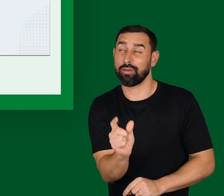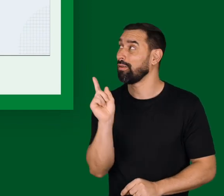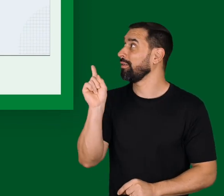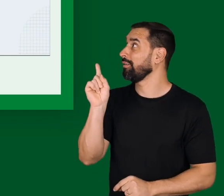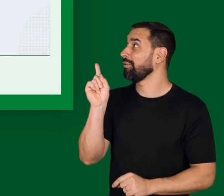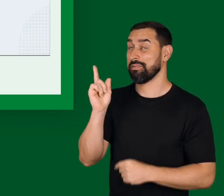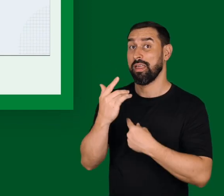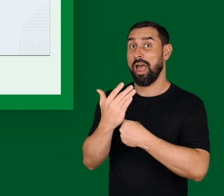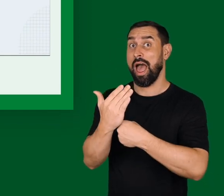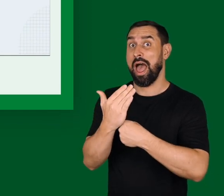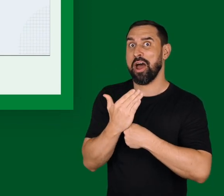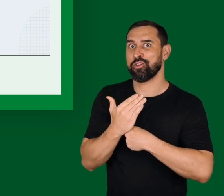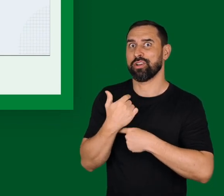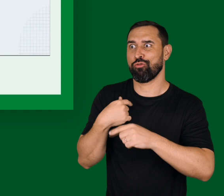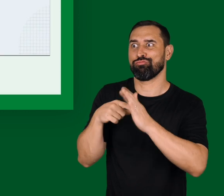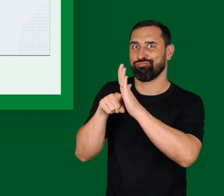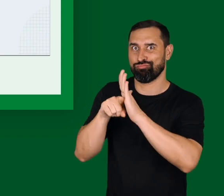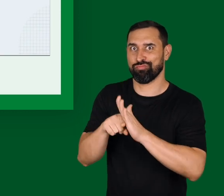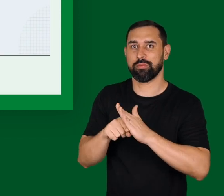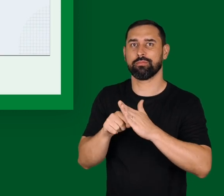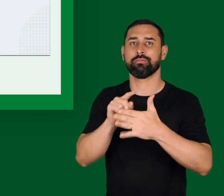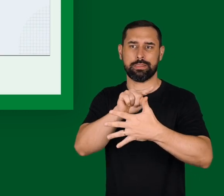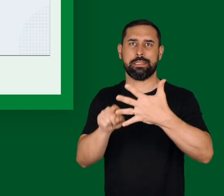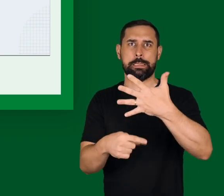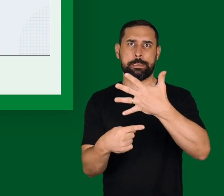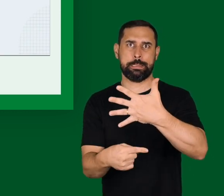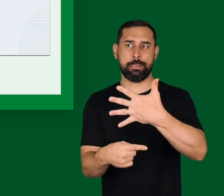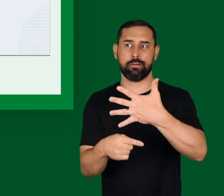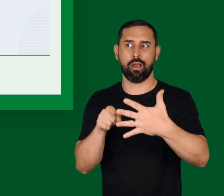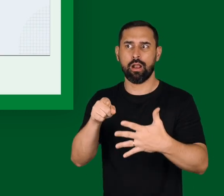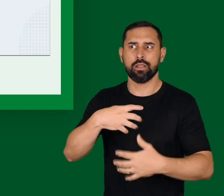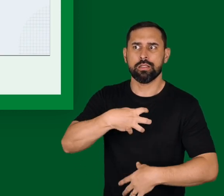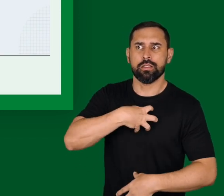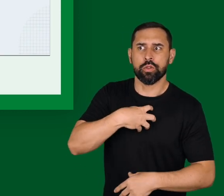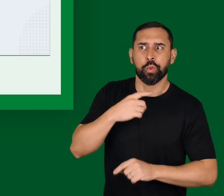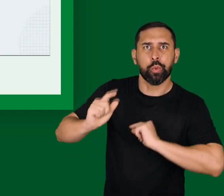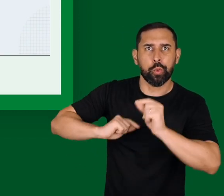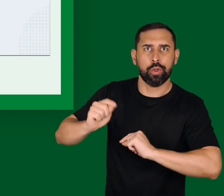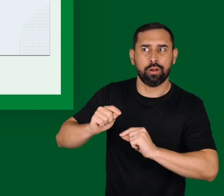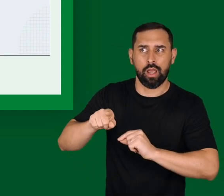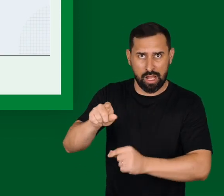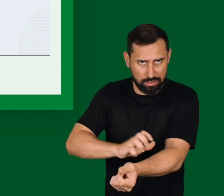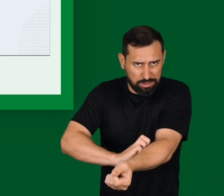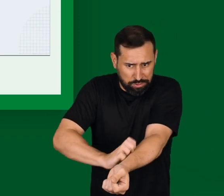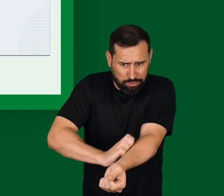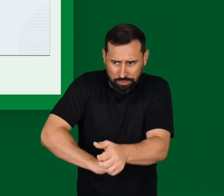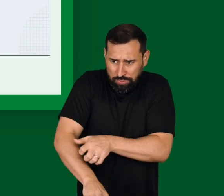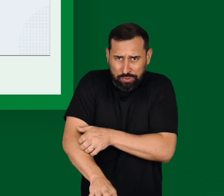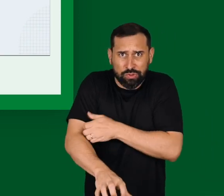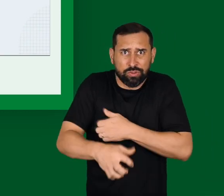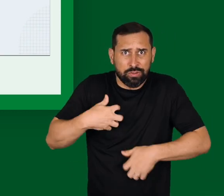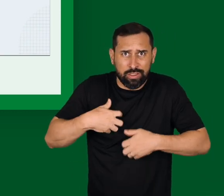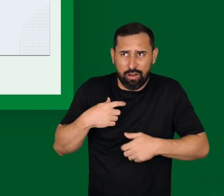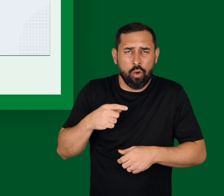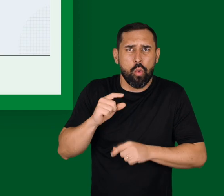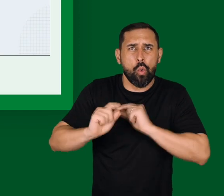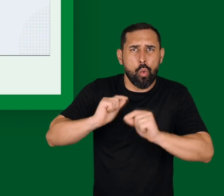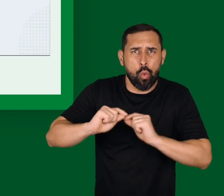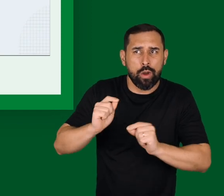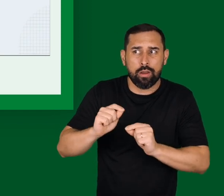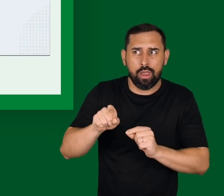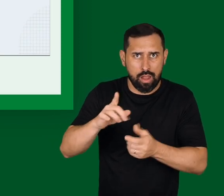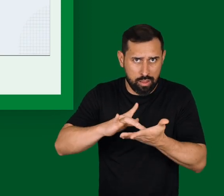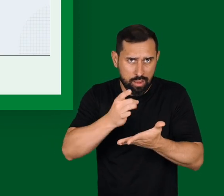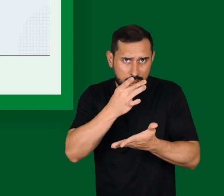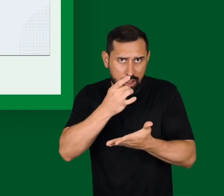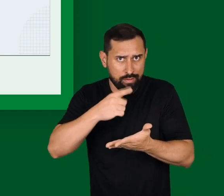método mnemônico, né, que chama de Sampler, onde a gente vai observar os sinais e sintomas, questionar a presença de alergia, se a